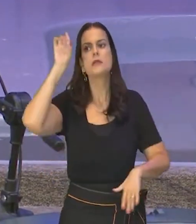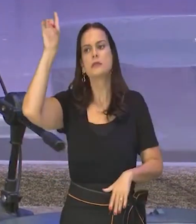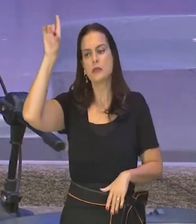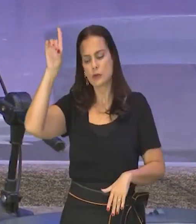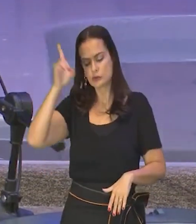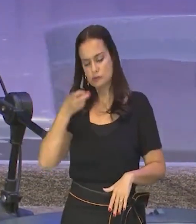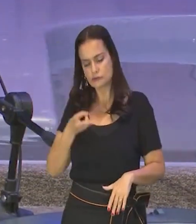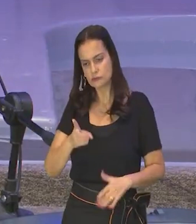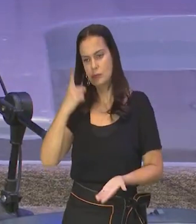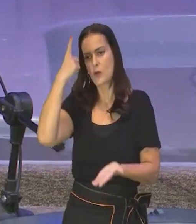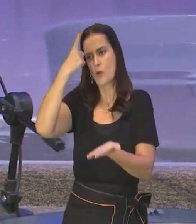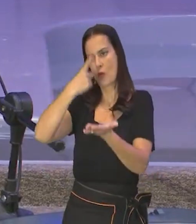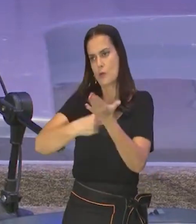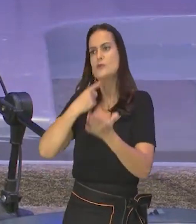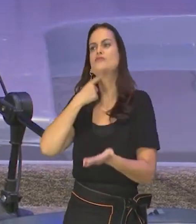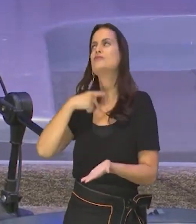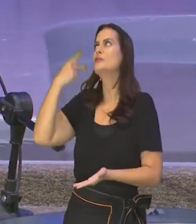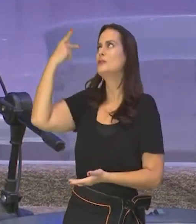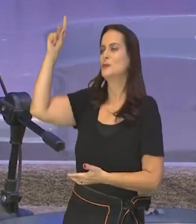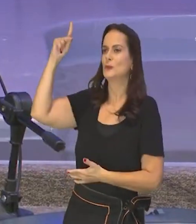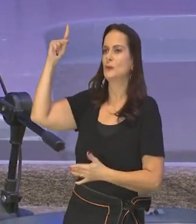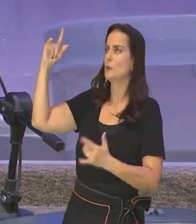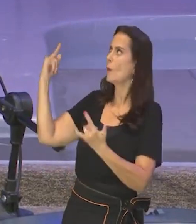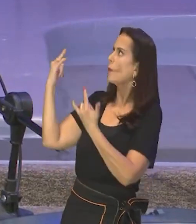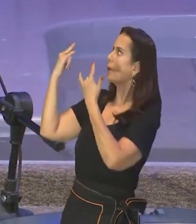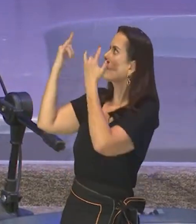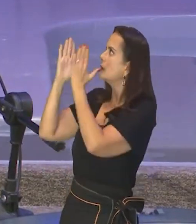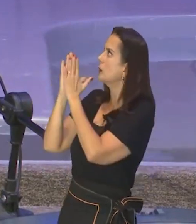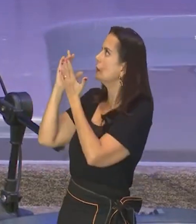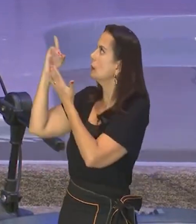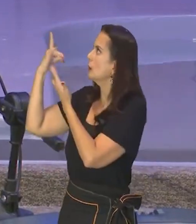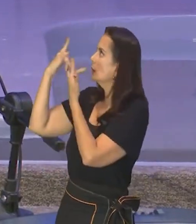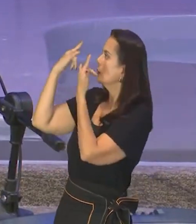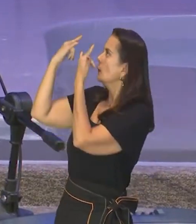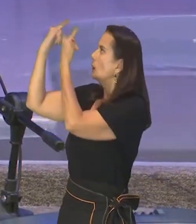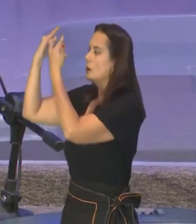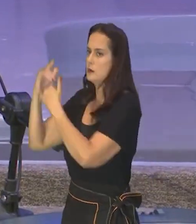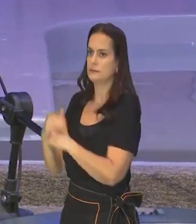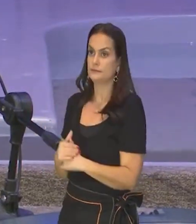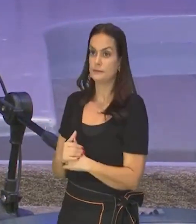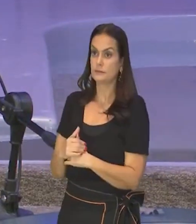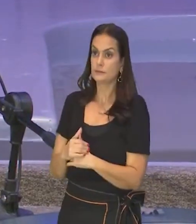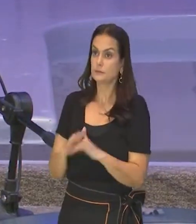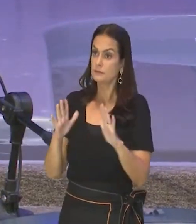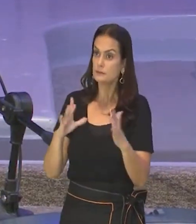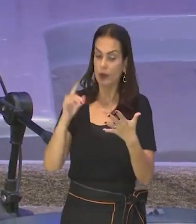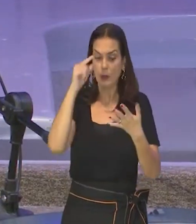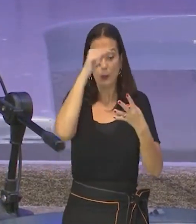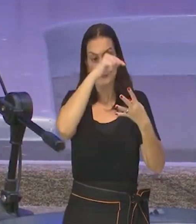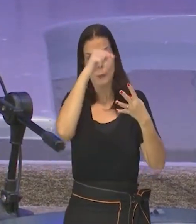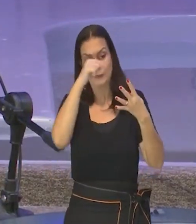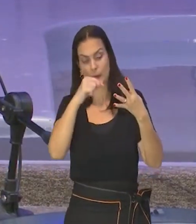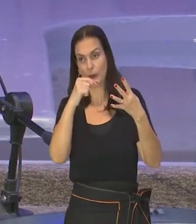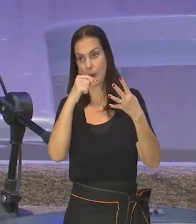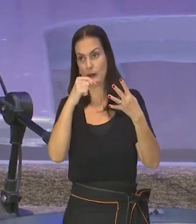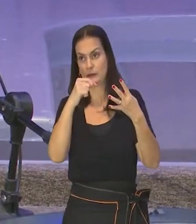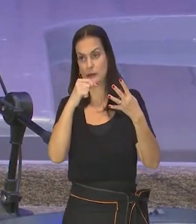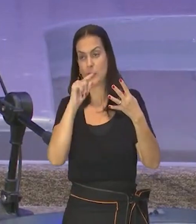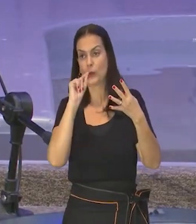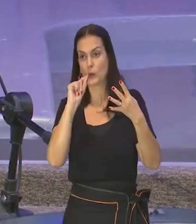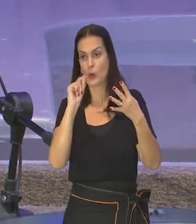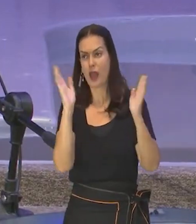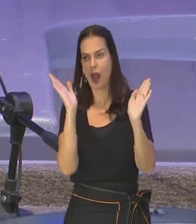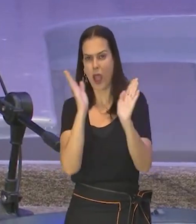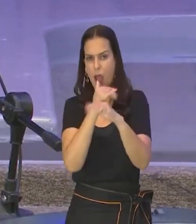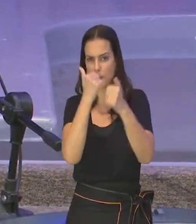movimento, Ele continua nos atraindo pela sua palavra. E aqui nesse texto eu quero destacar 4 coisas rapidamente,